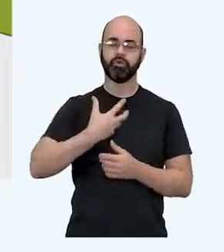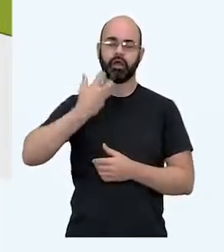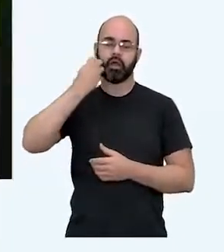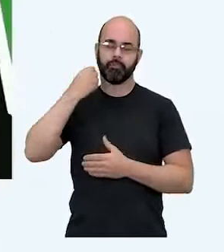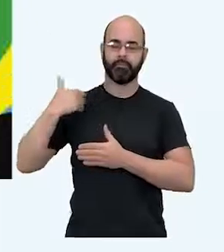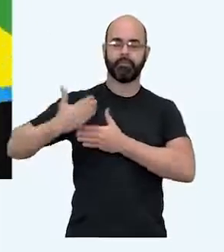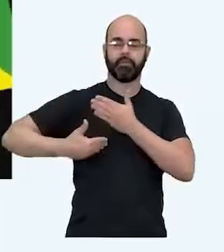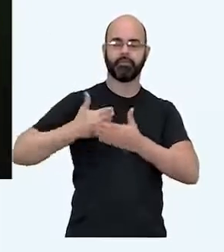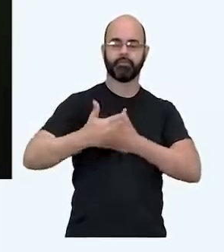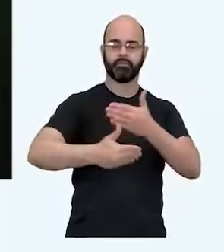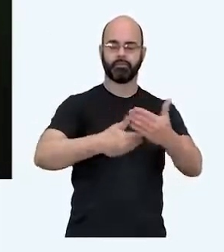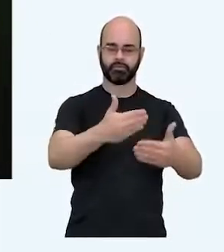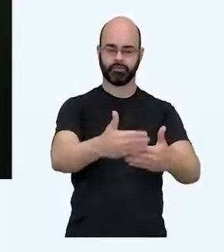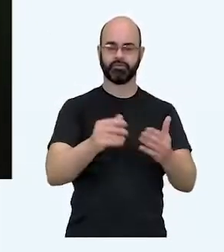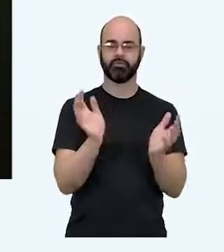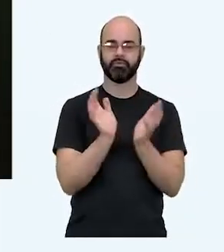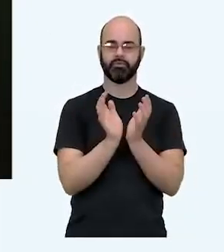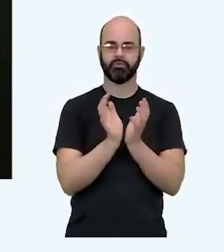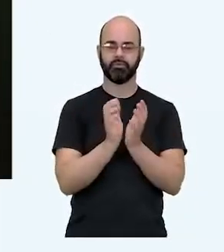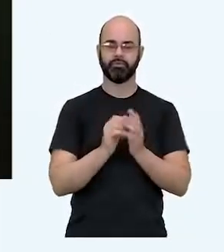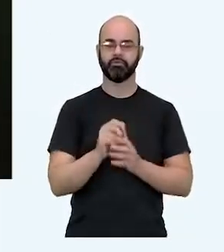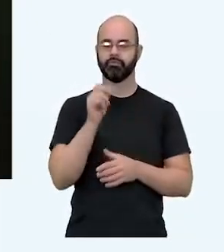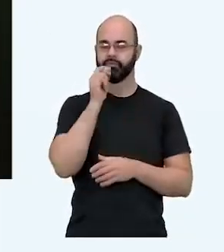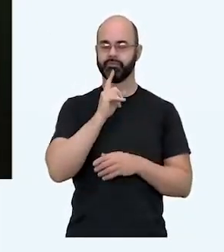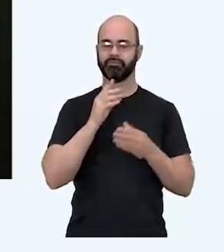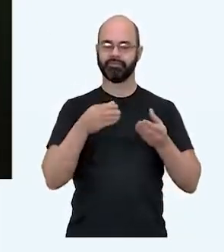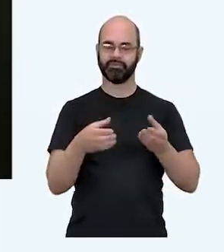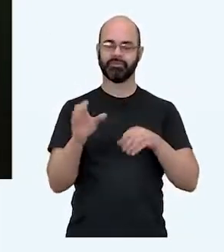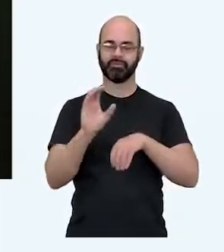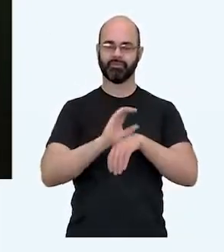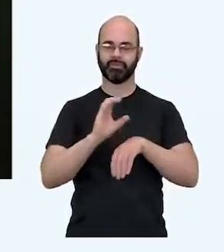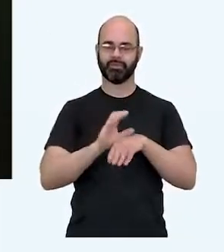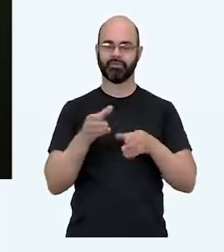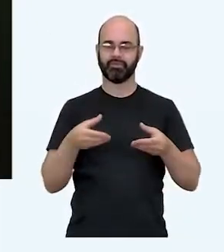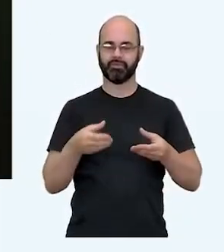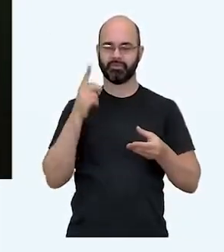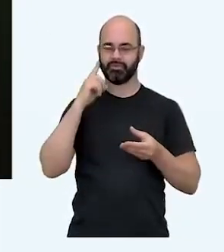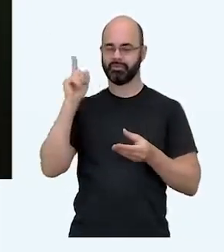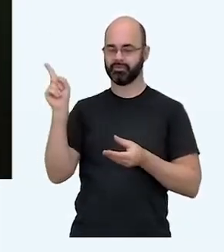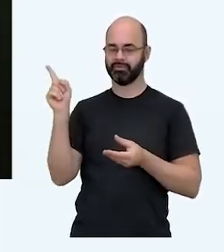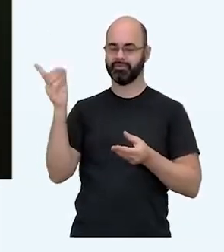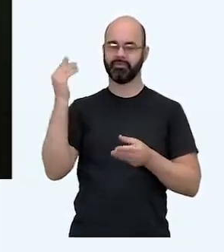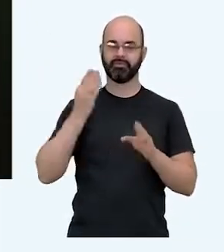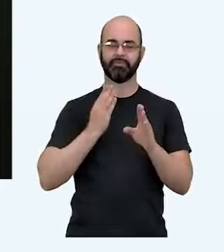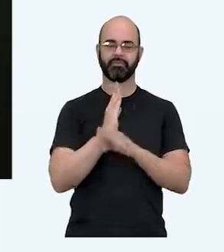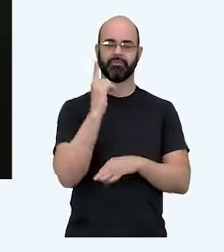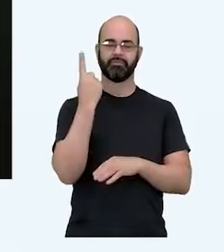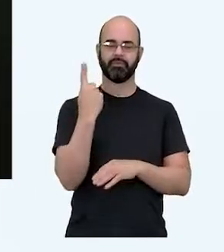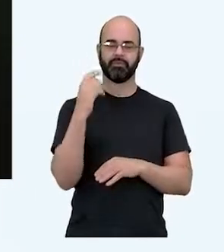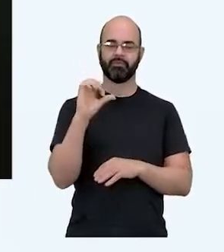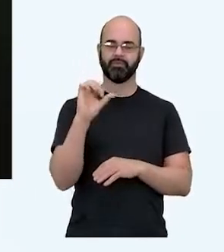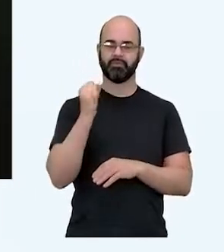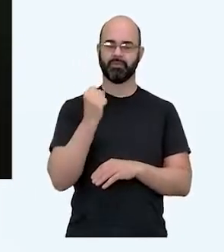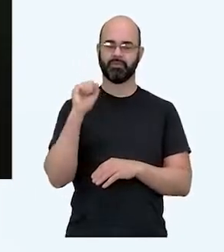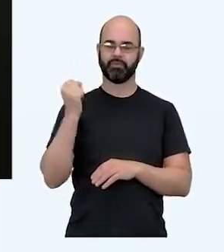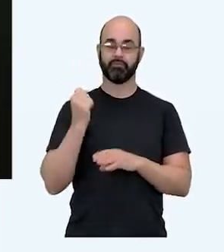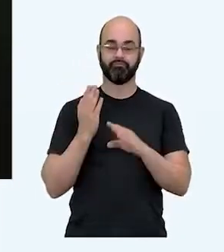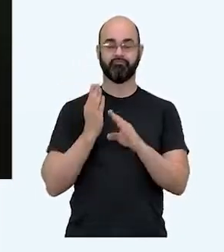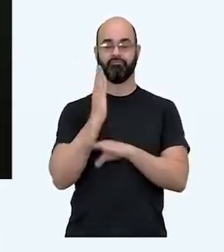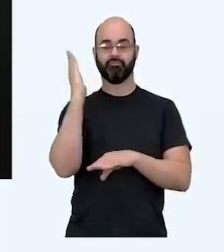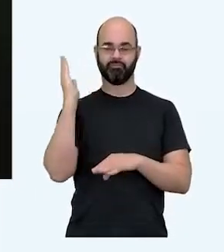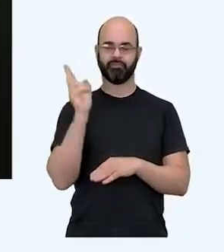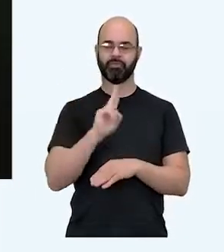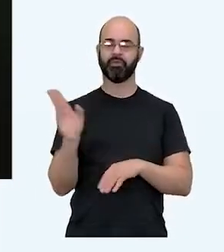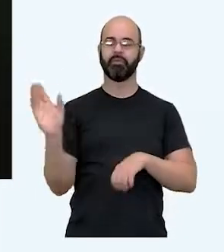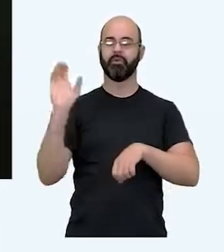coletivo. Veja um bom exemplo disso. A nossa Constituição atual, aprovada em 1988, é chamada